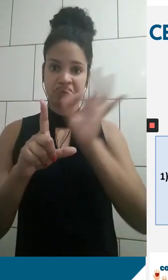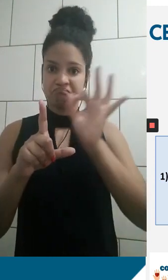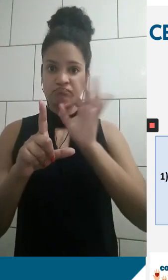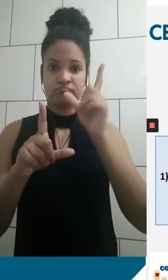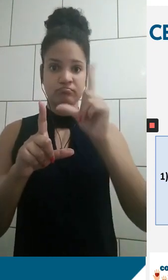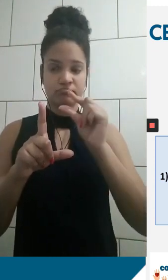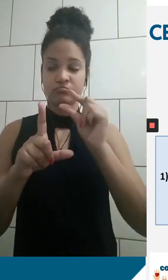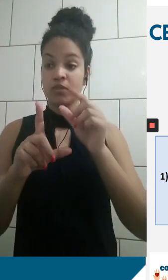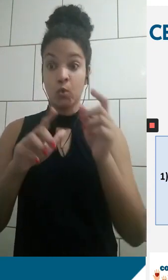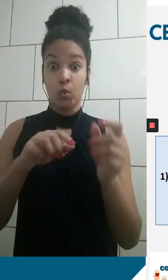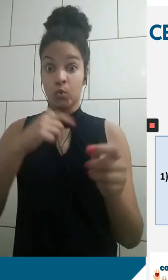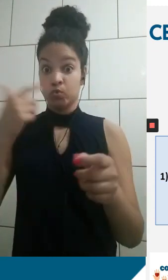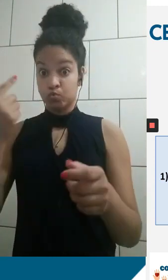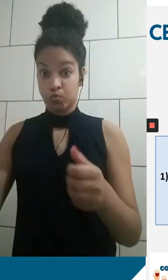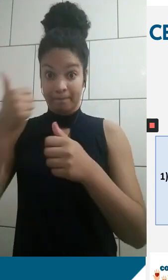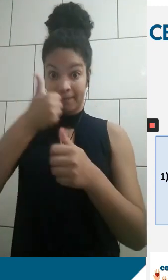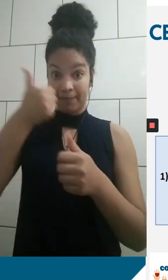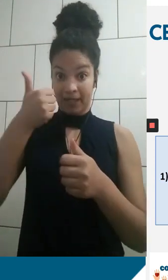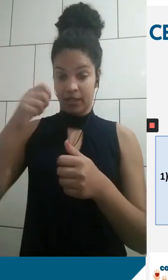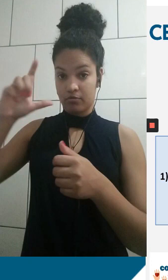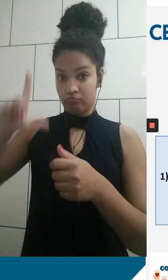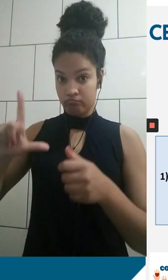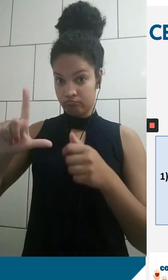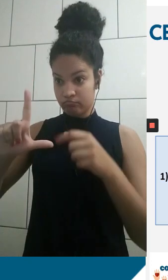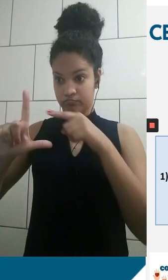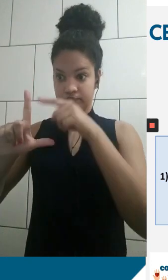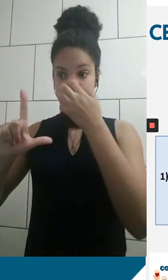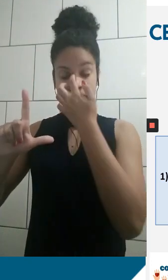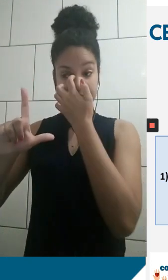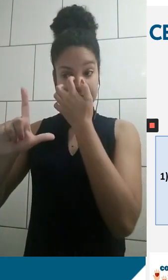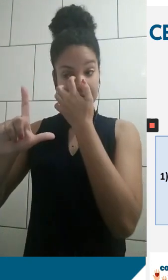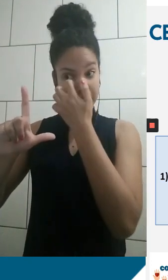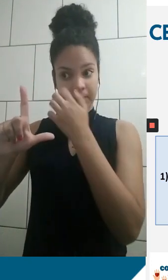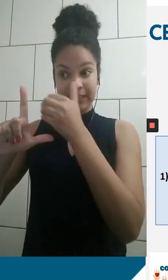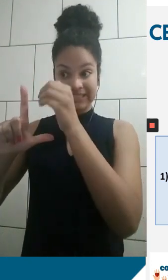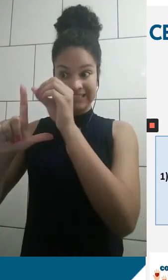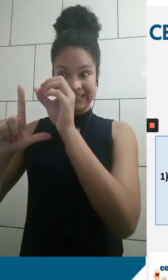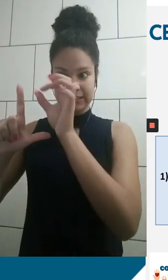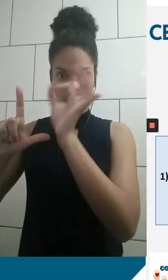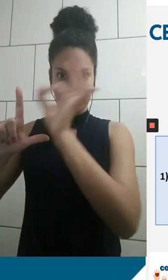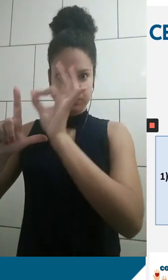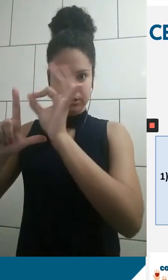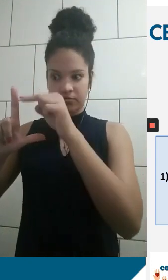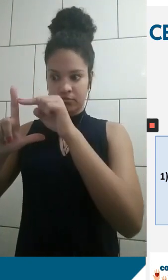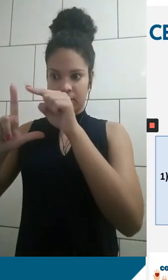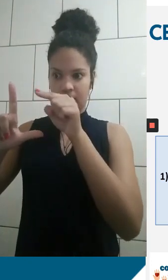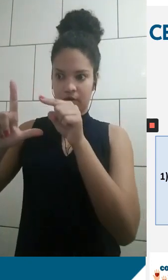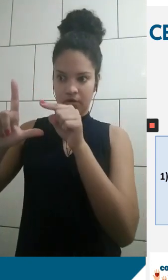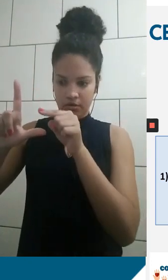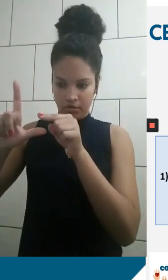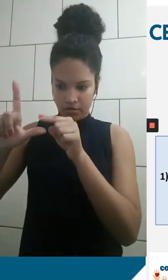espécie controle, né, aquela que não sofre. O que é um controle? Neste caso aqui, é uma enzima que não foi...